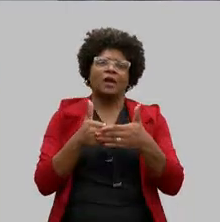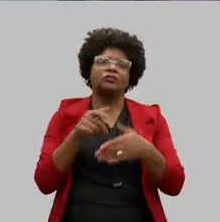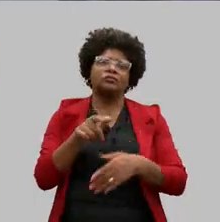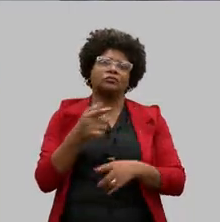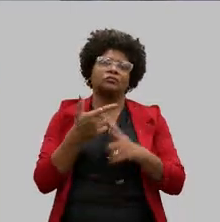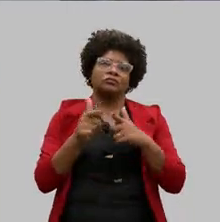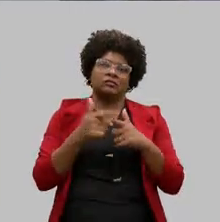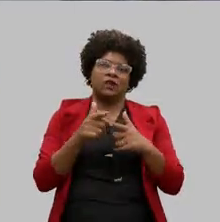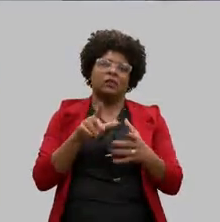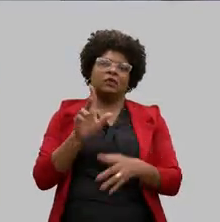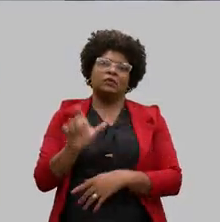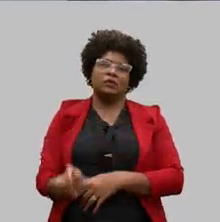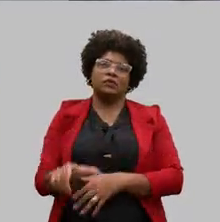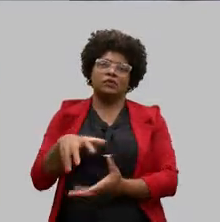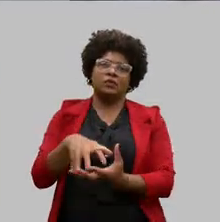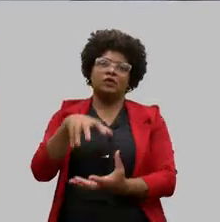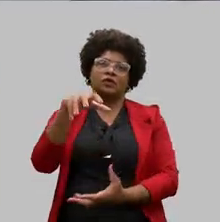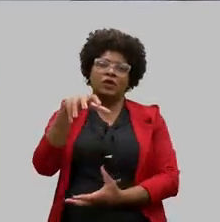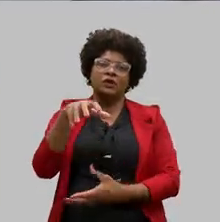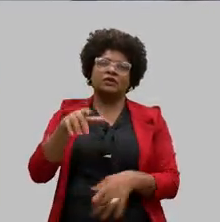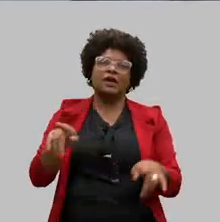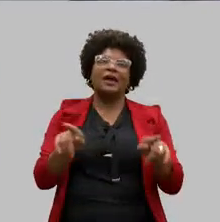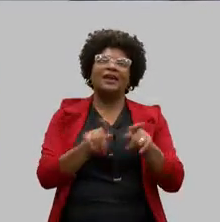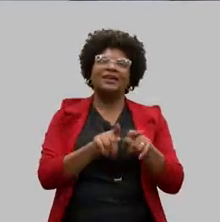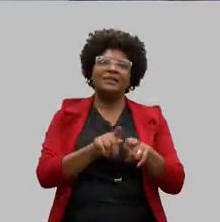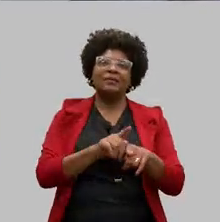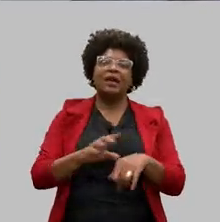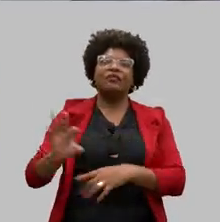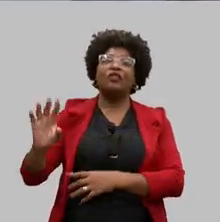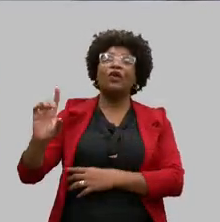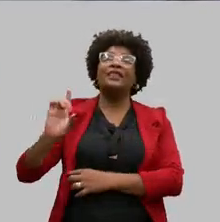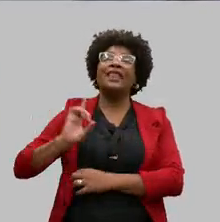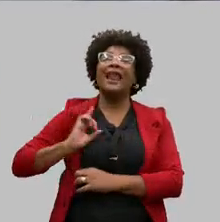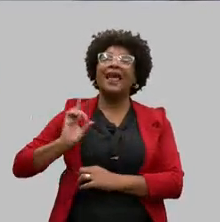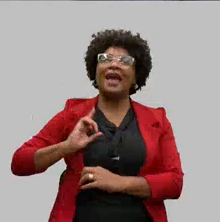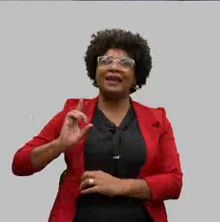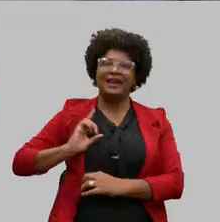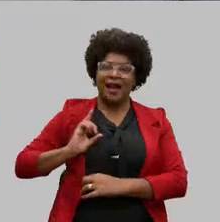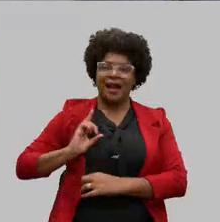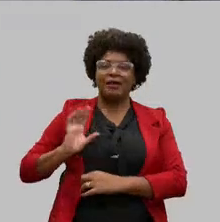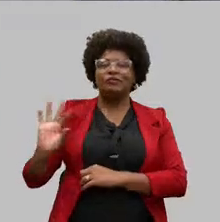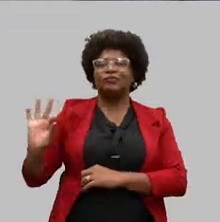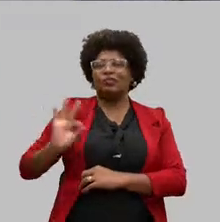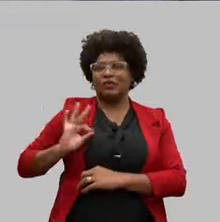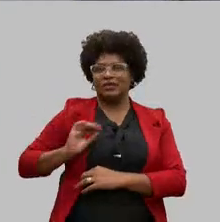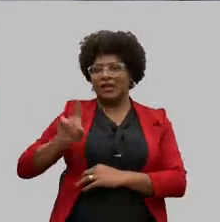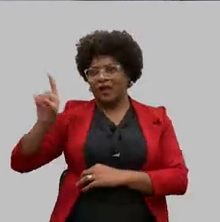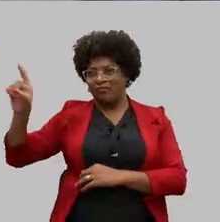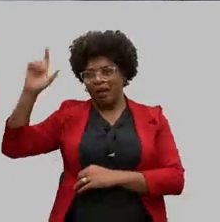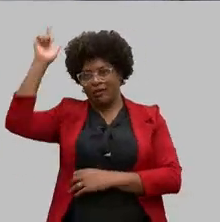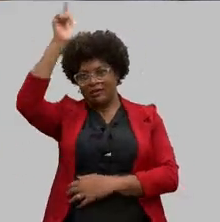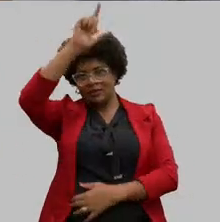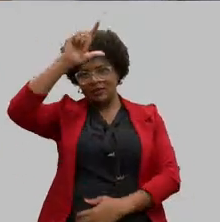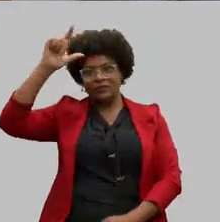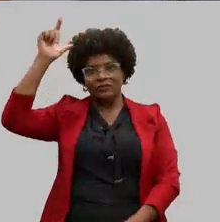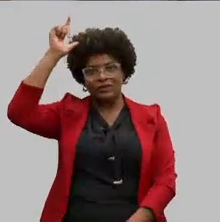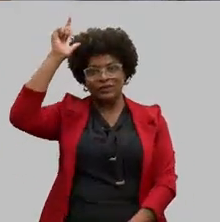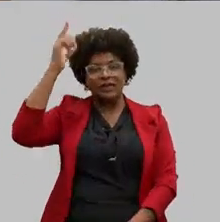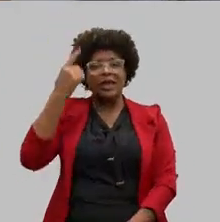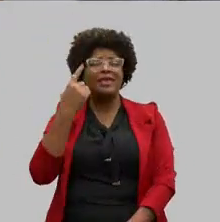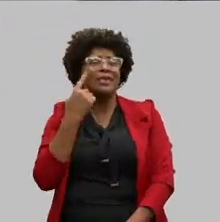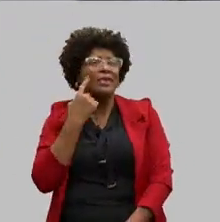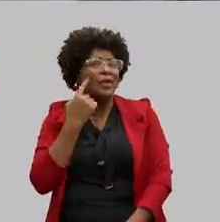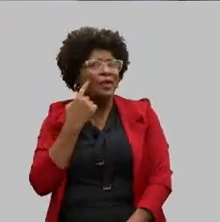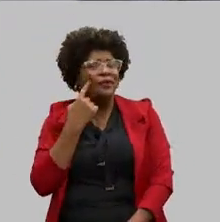ter sido Delegado de Polícia daquela cidade e ao longo da minha carreira ter me deparado lá em Santa Luzia